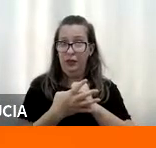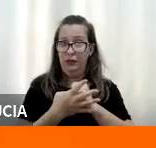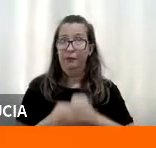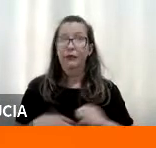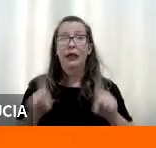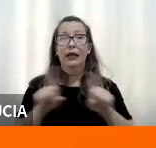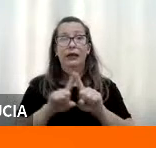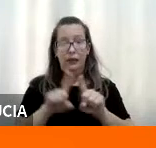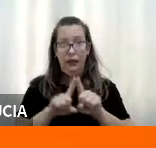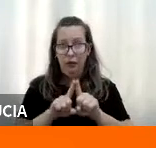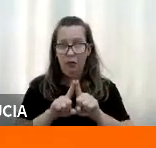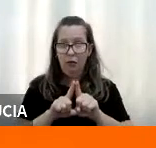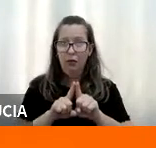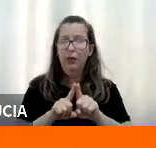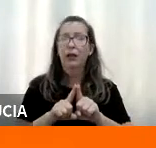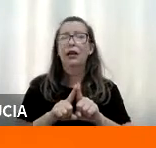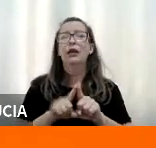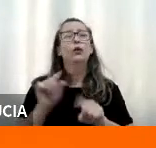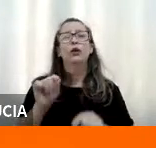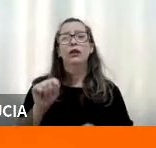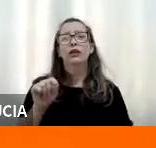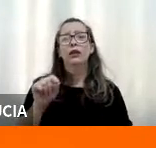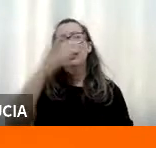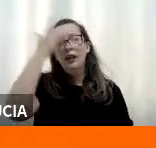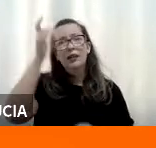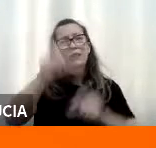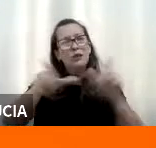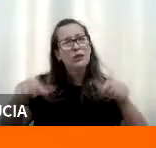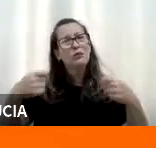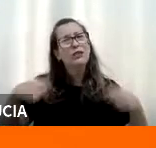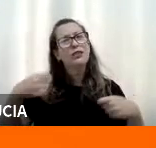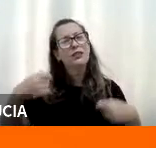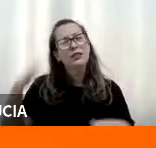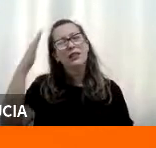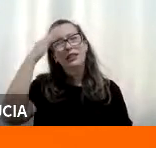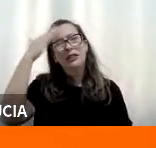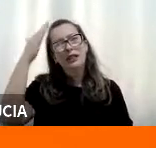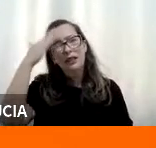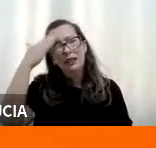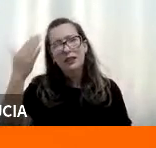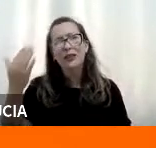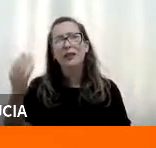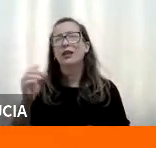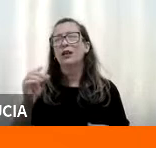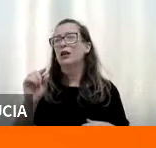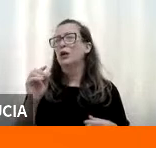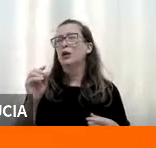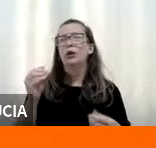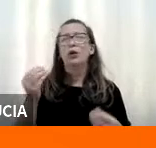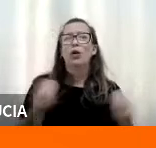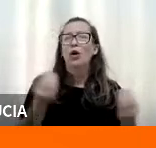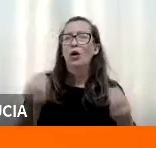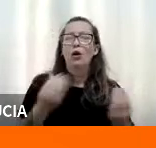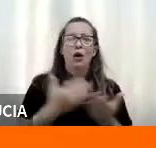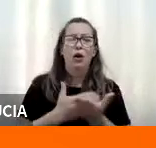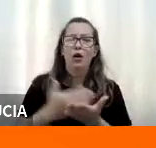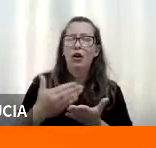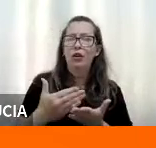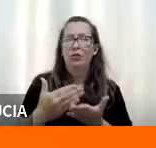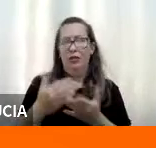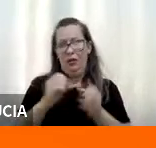inclusive para que as pessoas entendessem, né, a fragilidade com que ela chegou à pandemia,